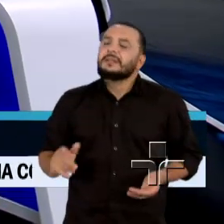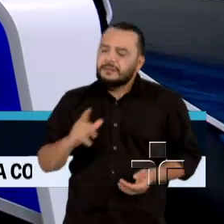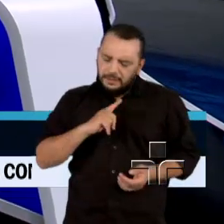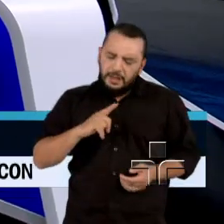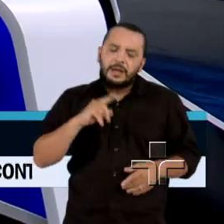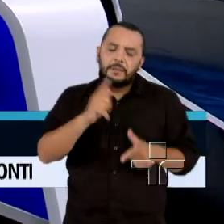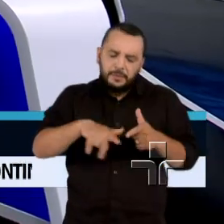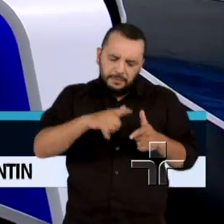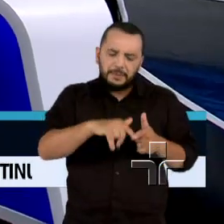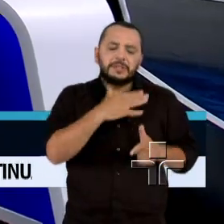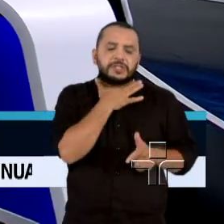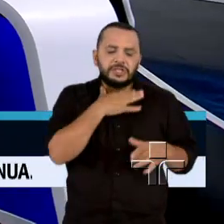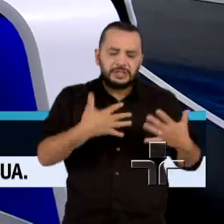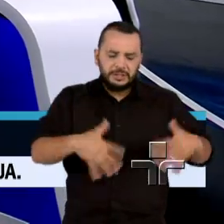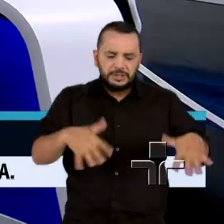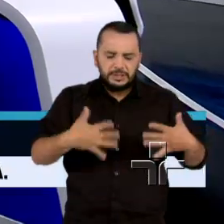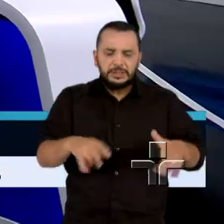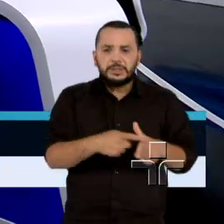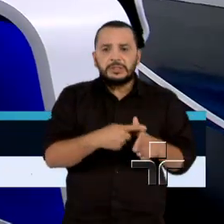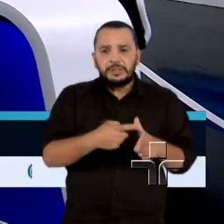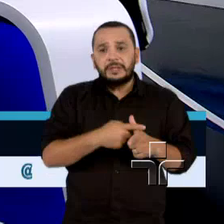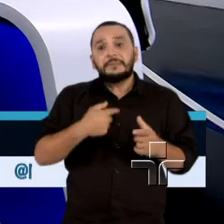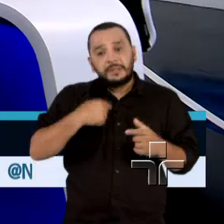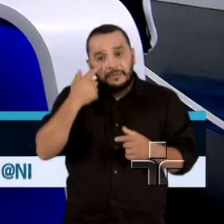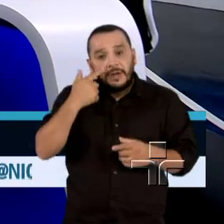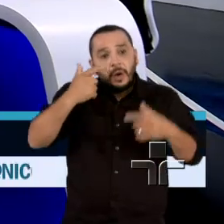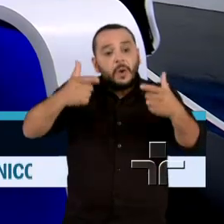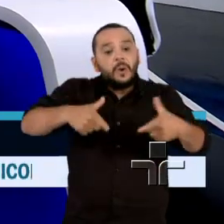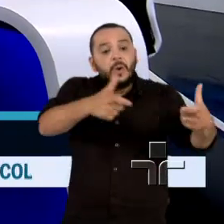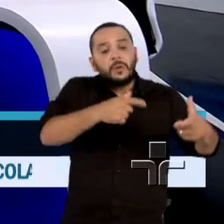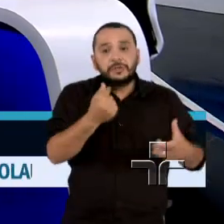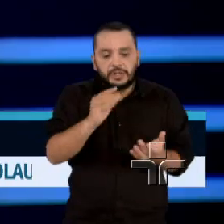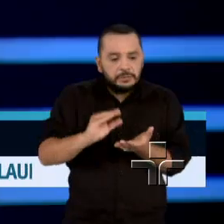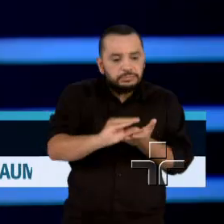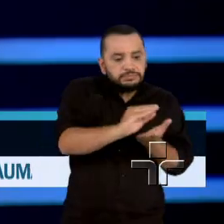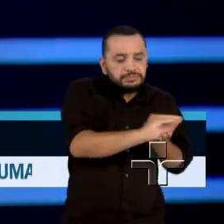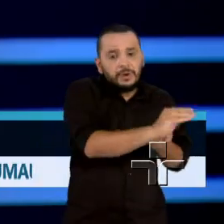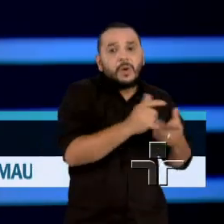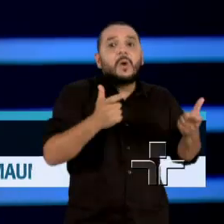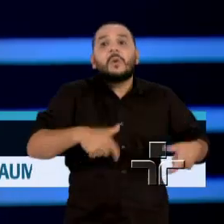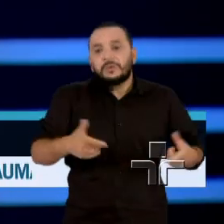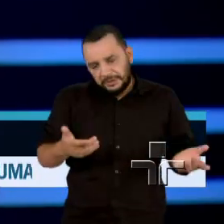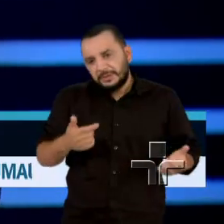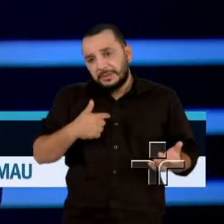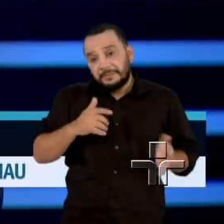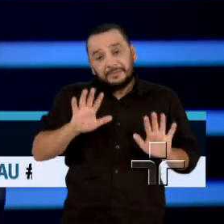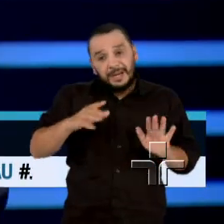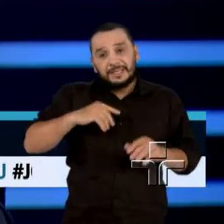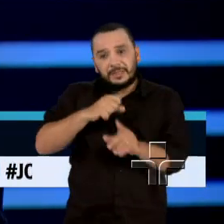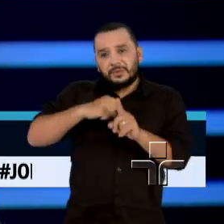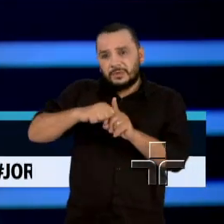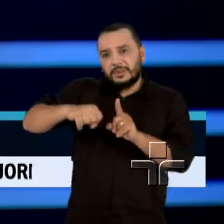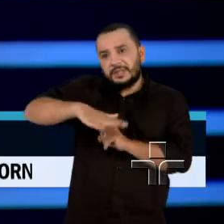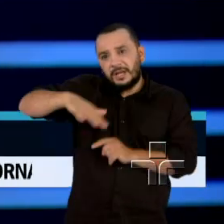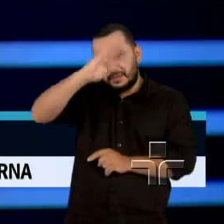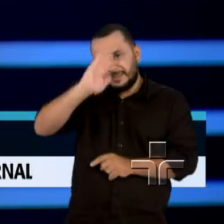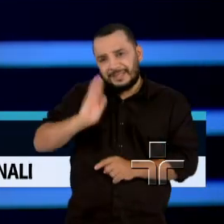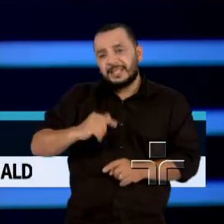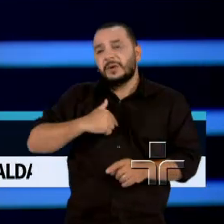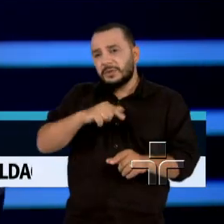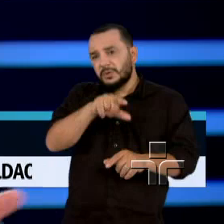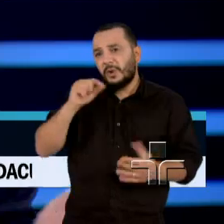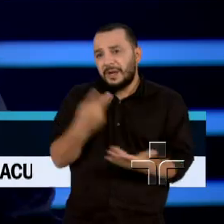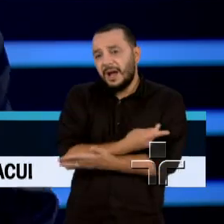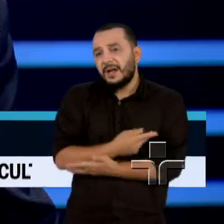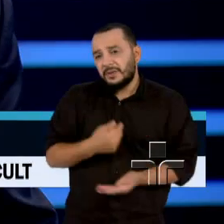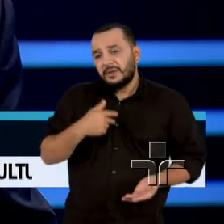e, portanto, nós temos que escolher muito bem onde colocar dinheiro. Eu acho que a sociedade brasileira, às vezes, faz escolhas erradas. Tá certo? Eu acho que é errado, no momento